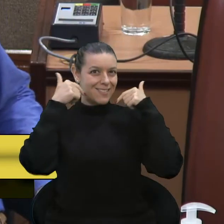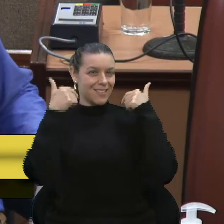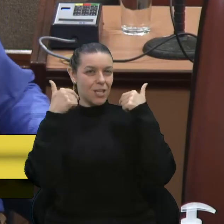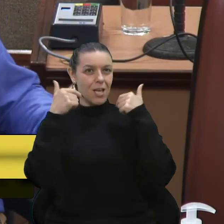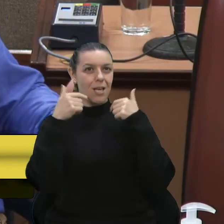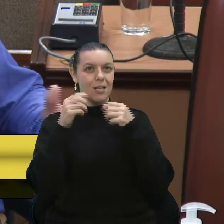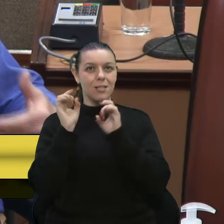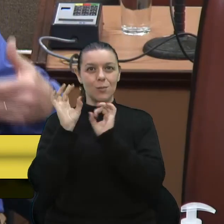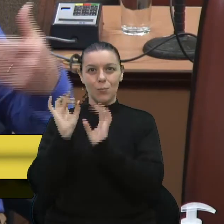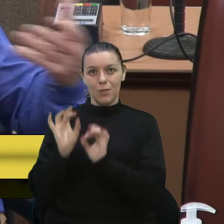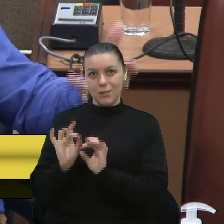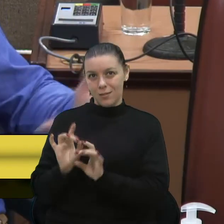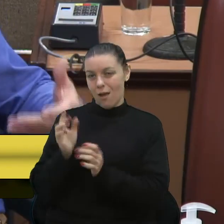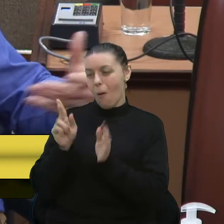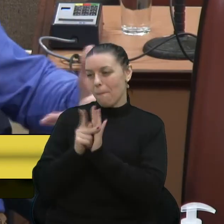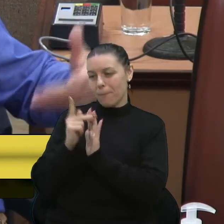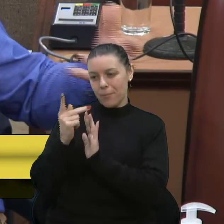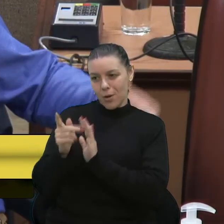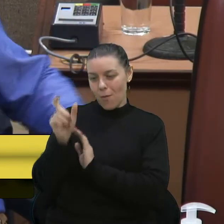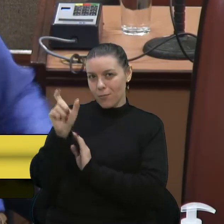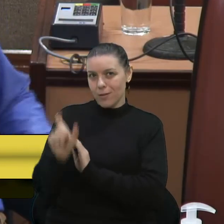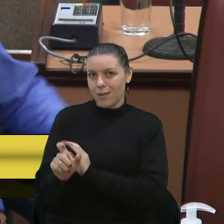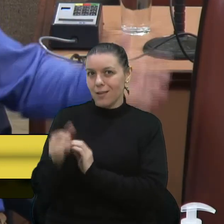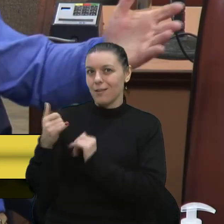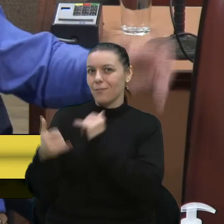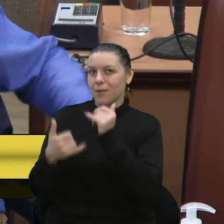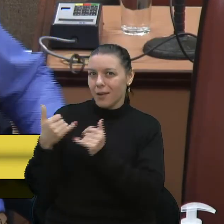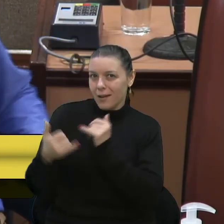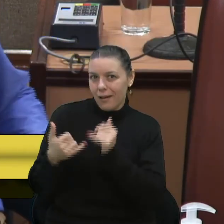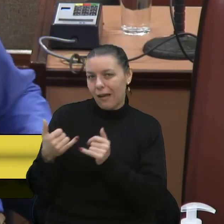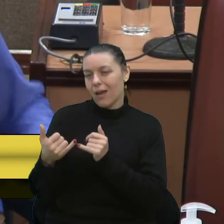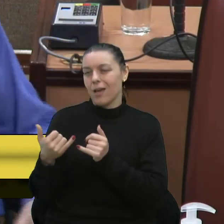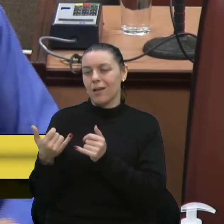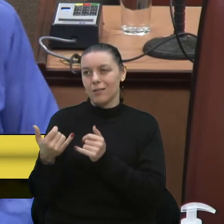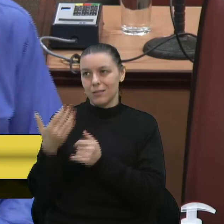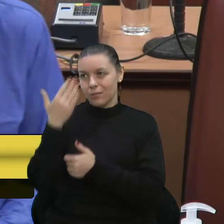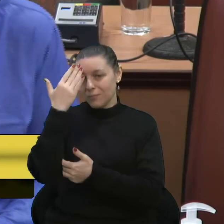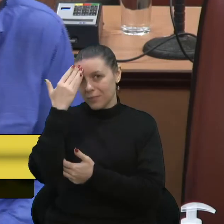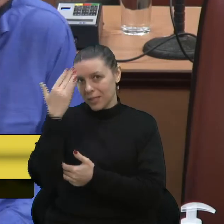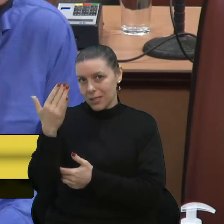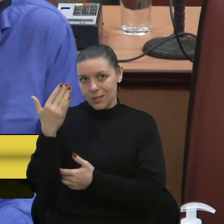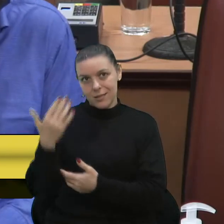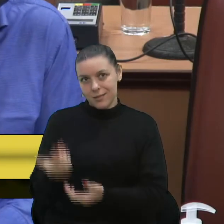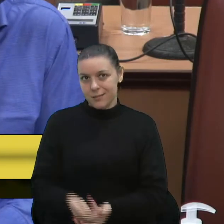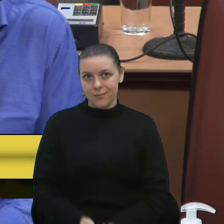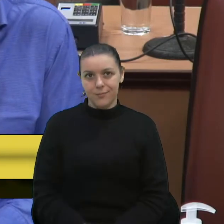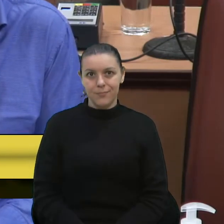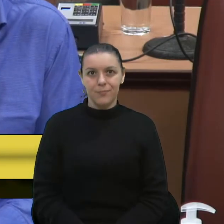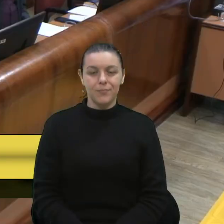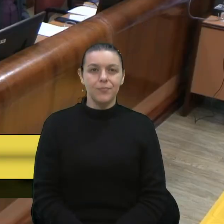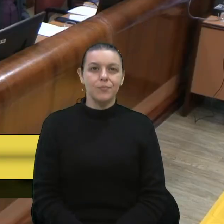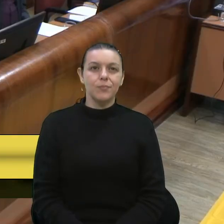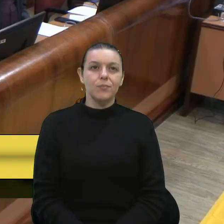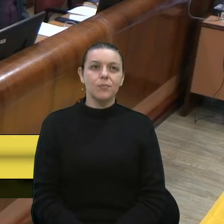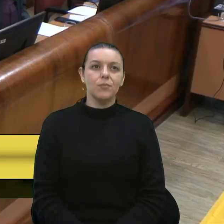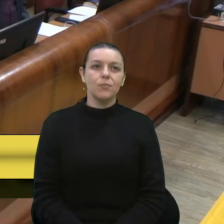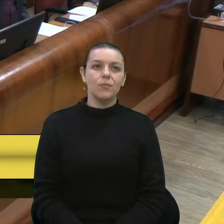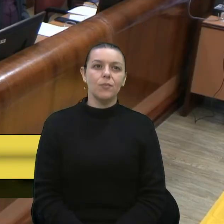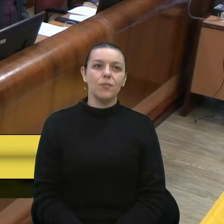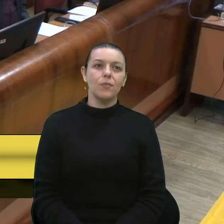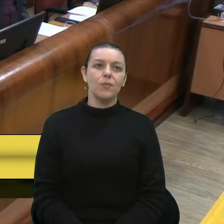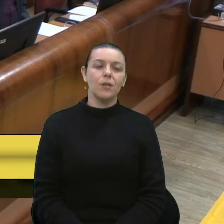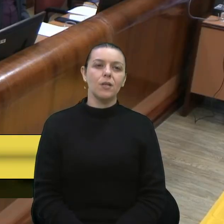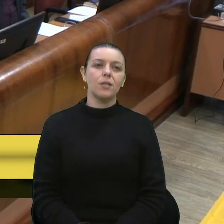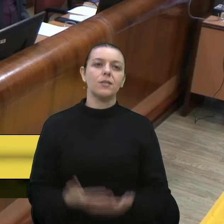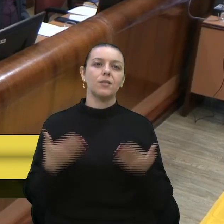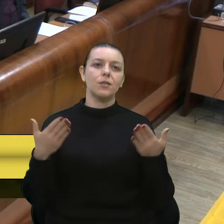dele, me recebia e brincava comigo. Então, obrigado pela parte, vereador. Obrigado, vereador Cadori. Eu vou fechar com